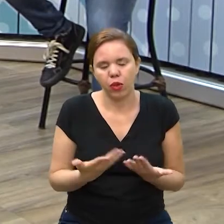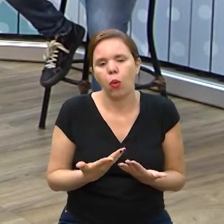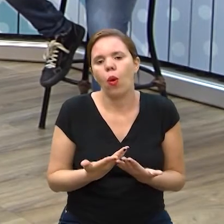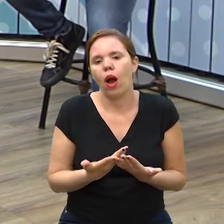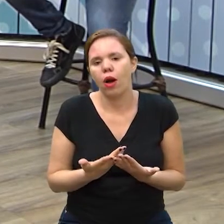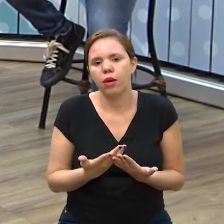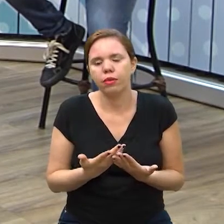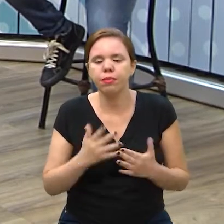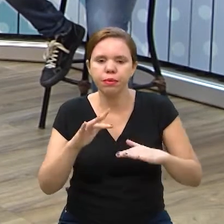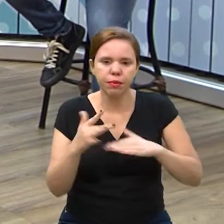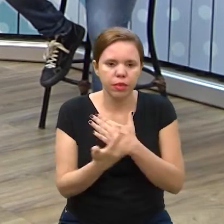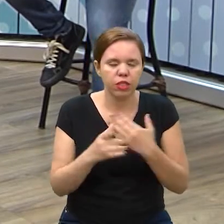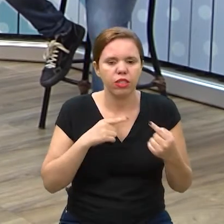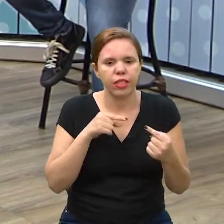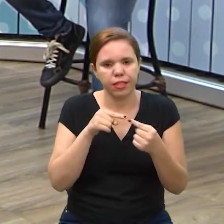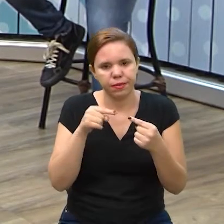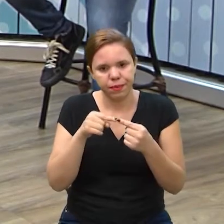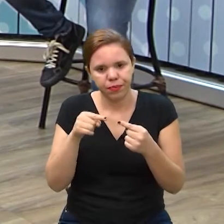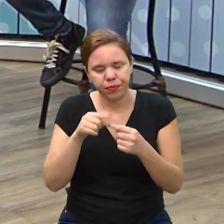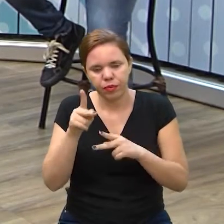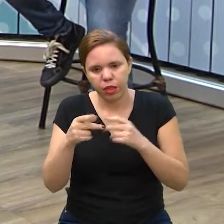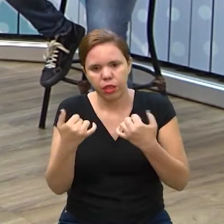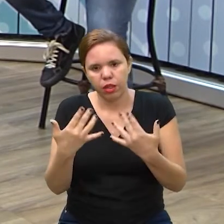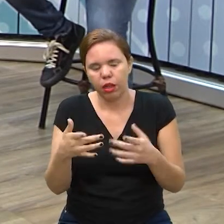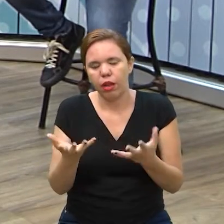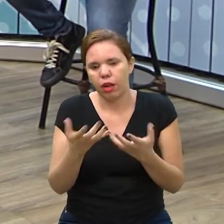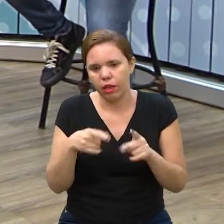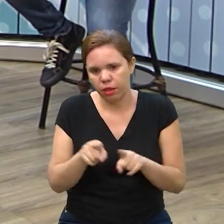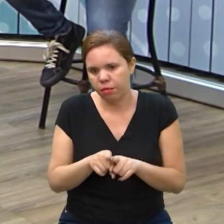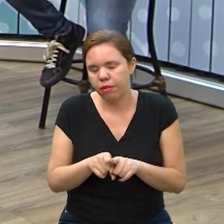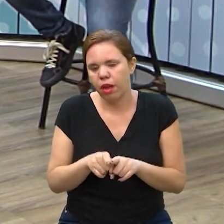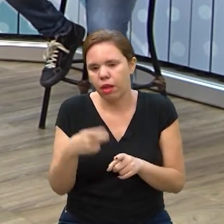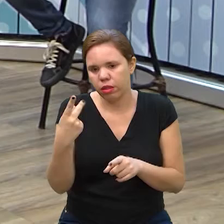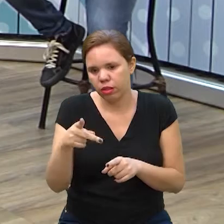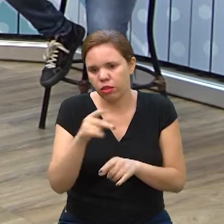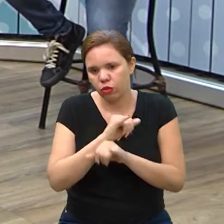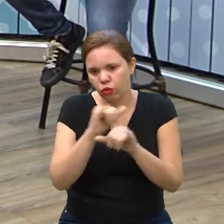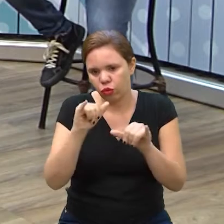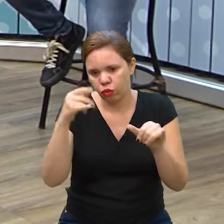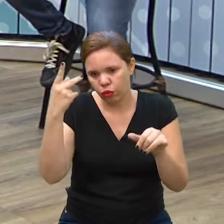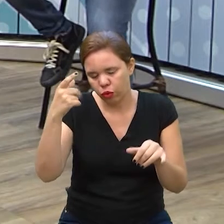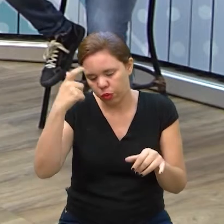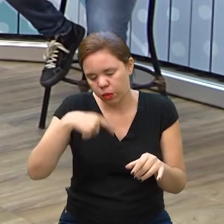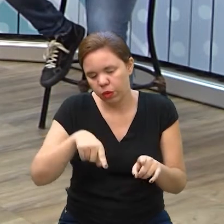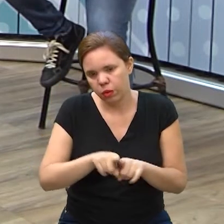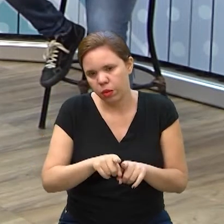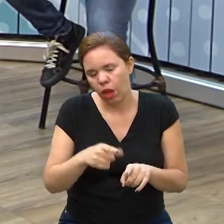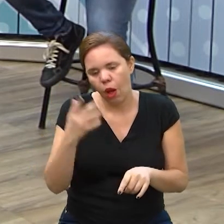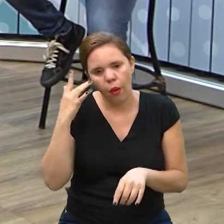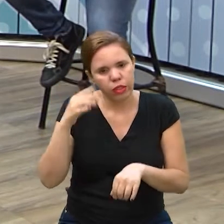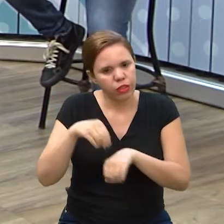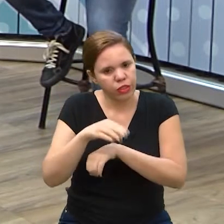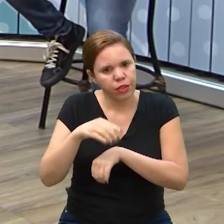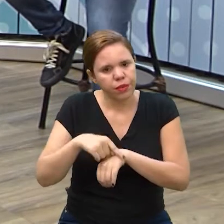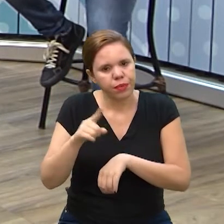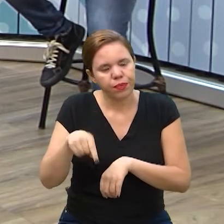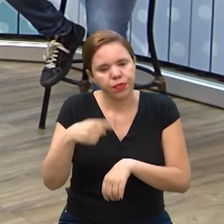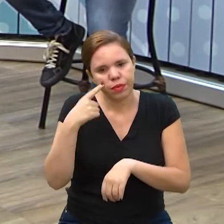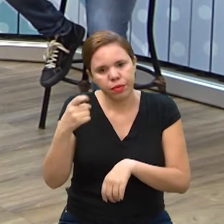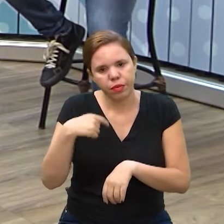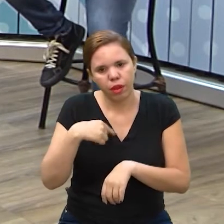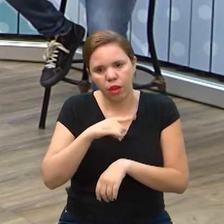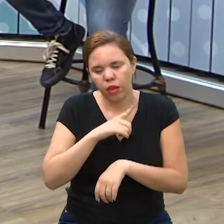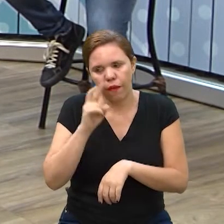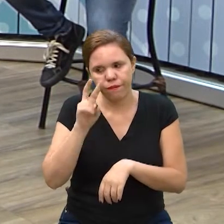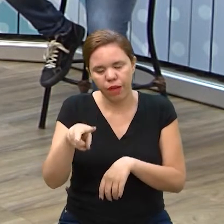tem mais familiaridade ou que você identifica que o seu público possa querer receber a sua mensagem. E tem uma dica que eu acho que é muito interessante, que